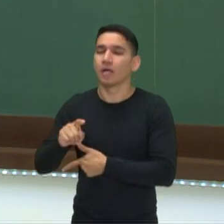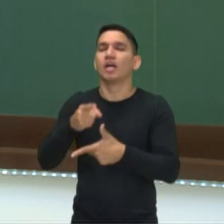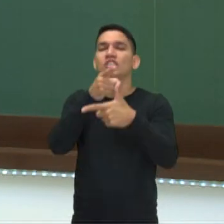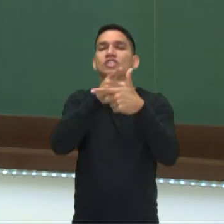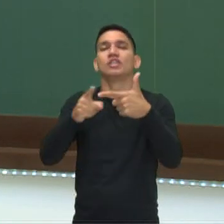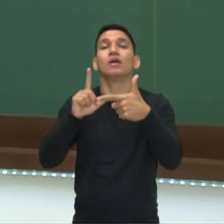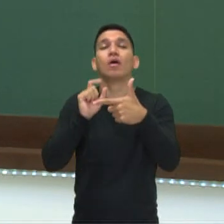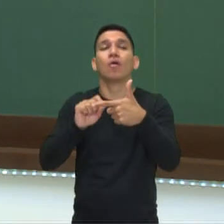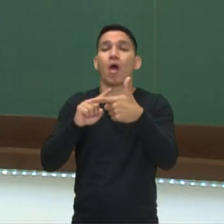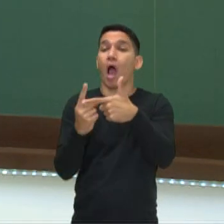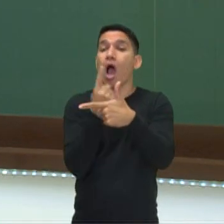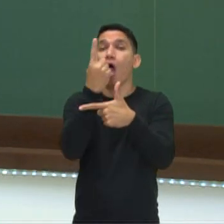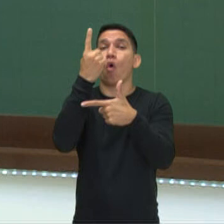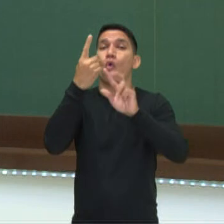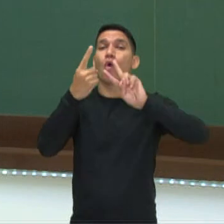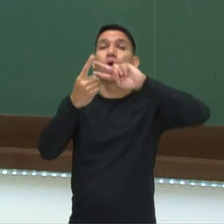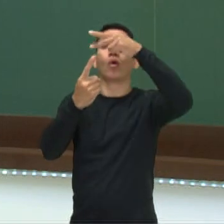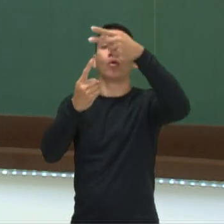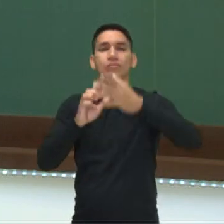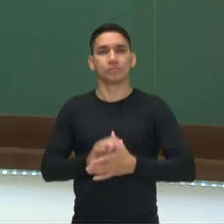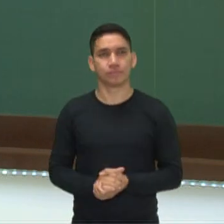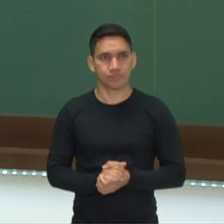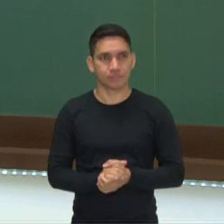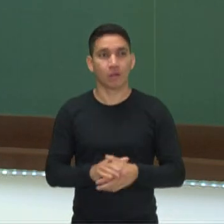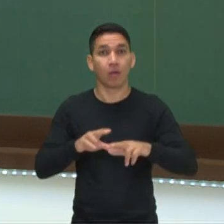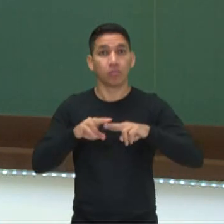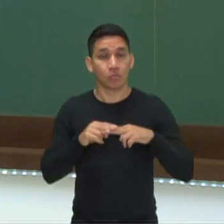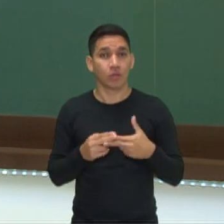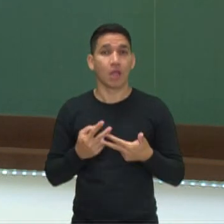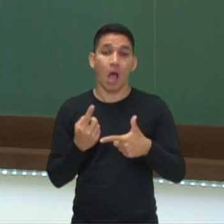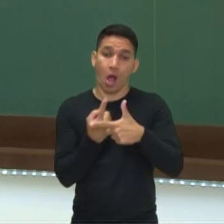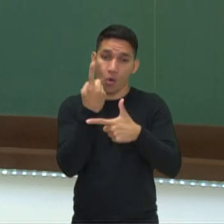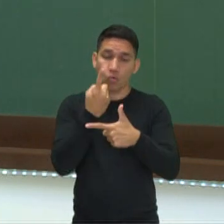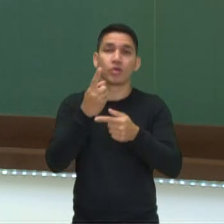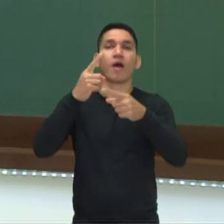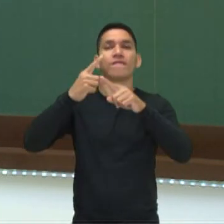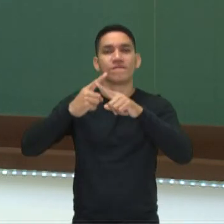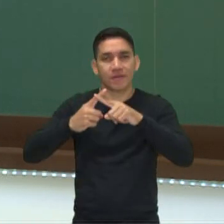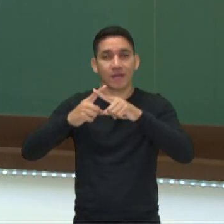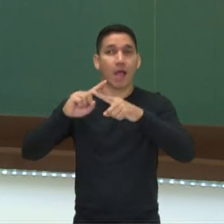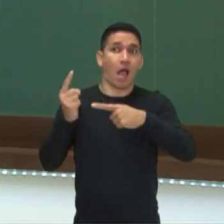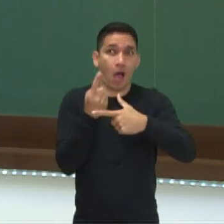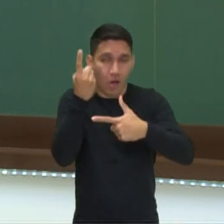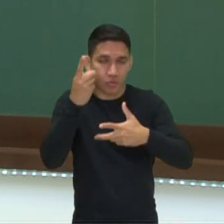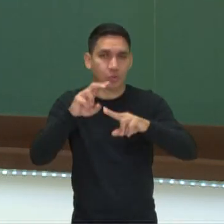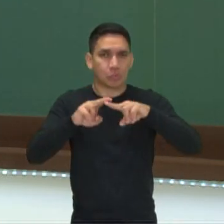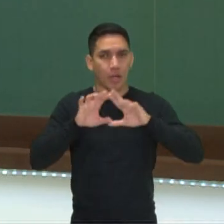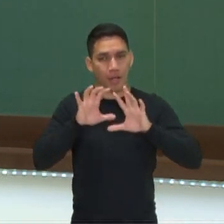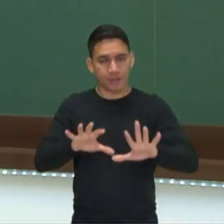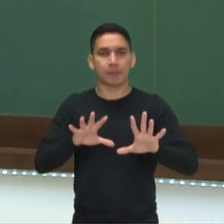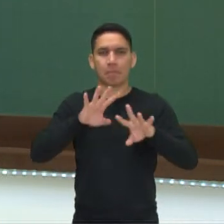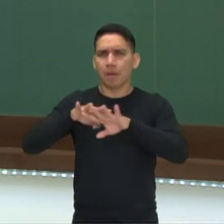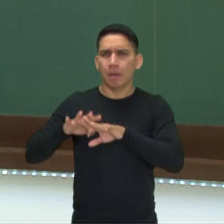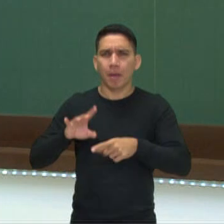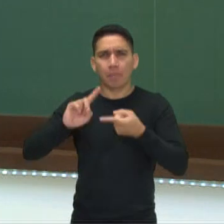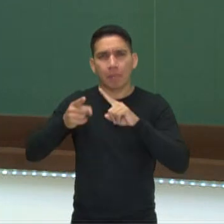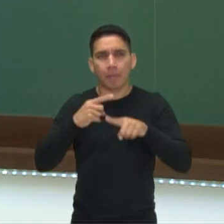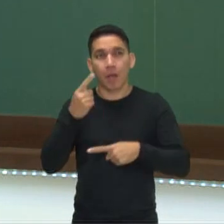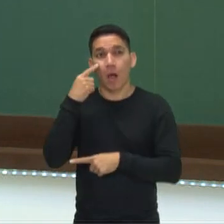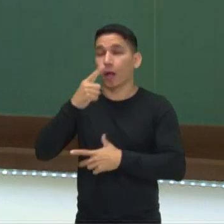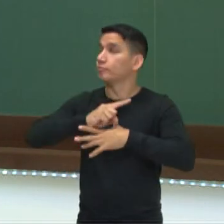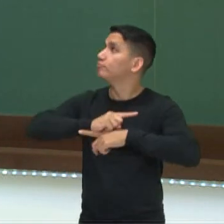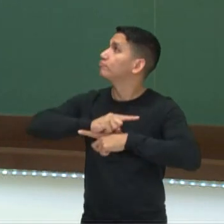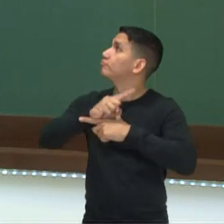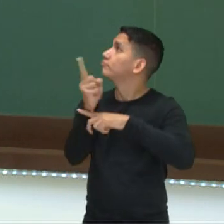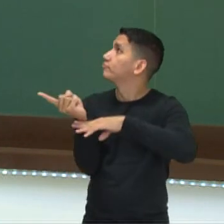ao quadrado, ó. Altura vezes altura, ok? Então é assim que a gente calcula o IMC. Aí nesse quadro aqui nós